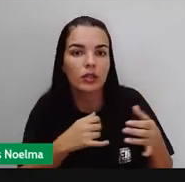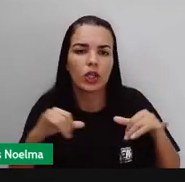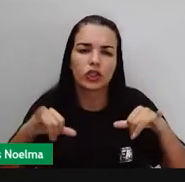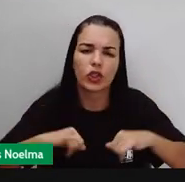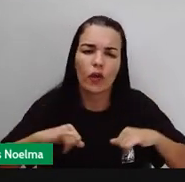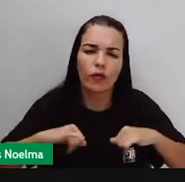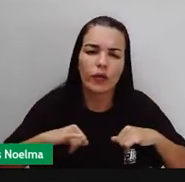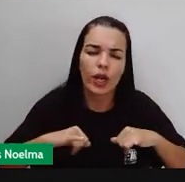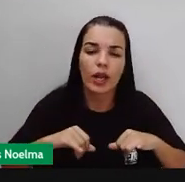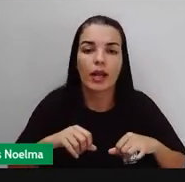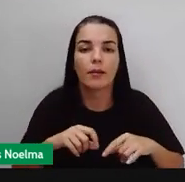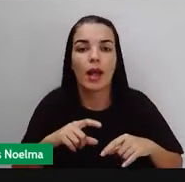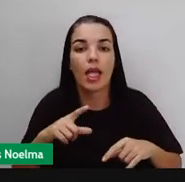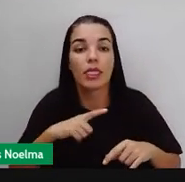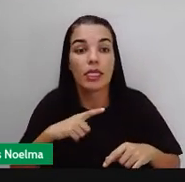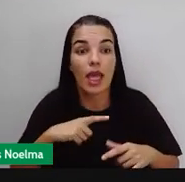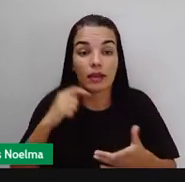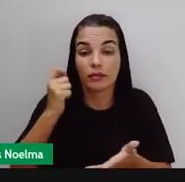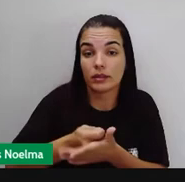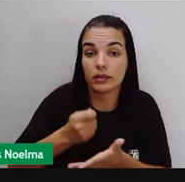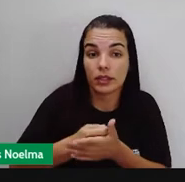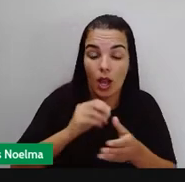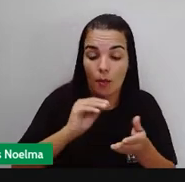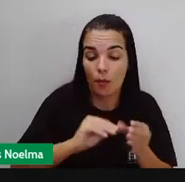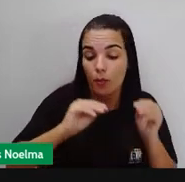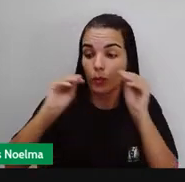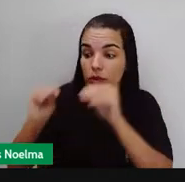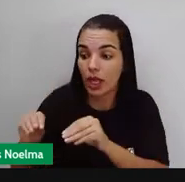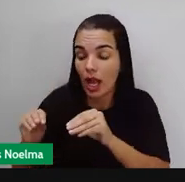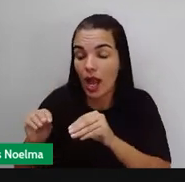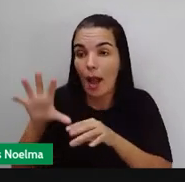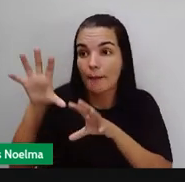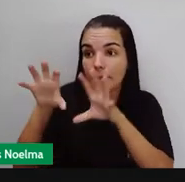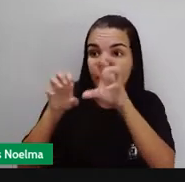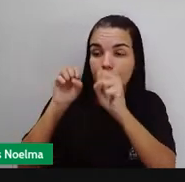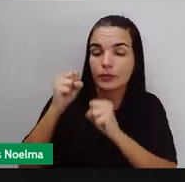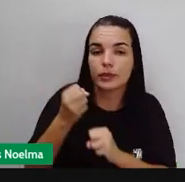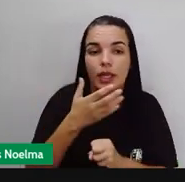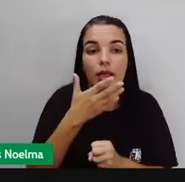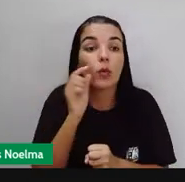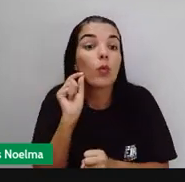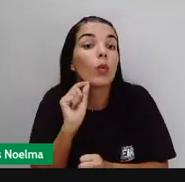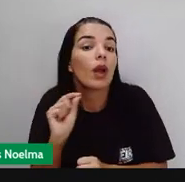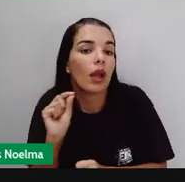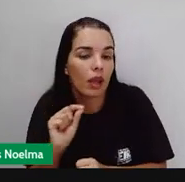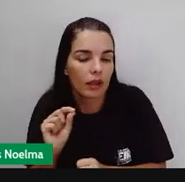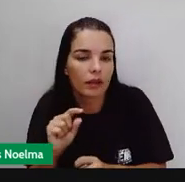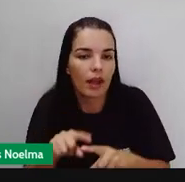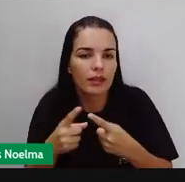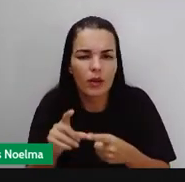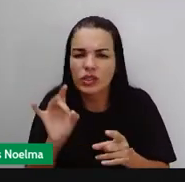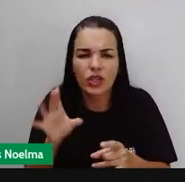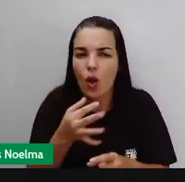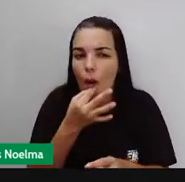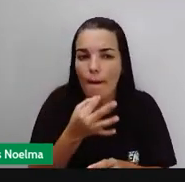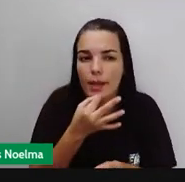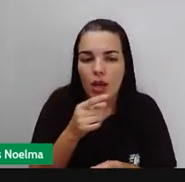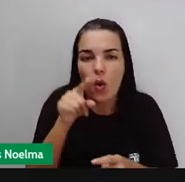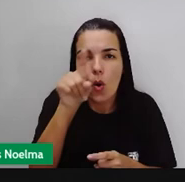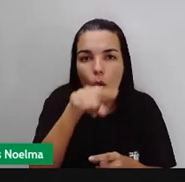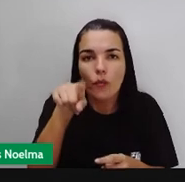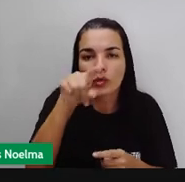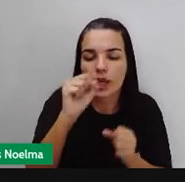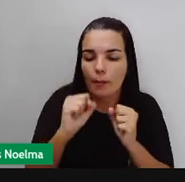com e decidimos mudar em busca de. Aí é uma dica de como